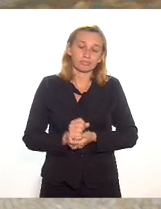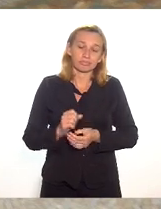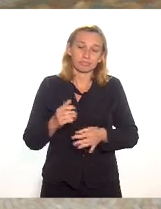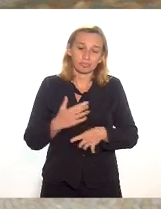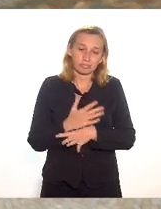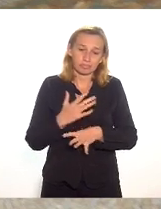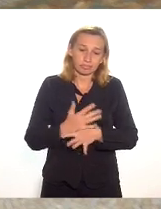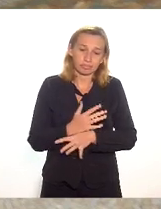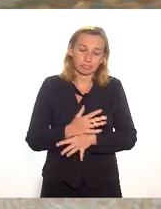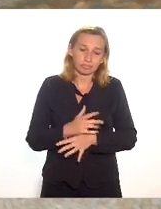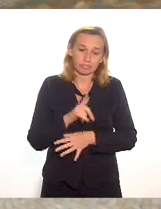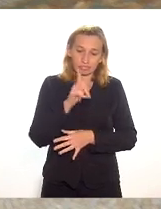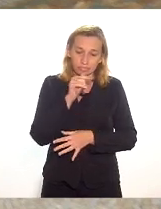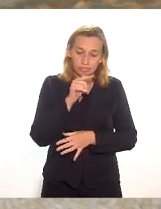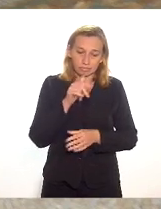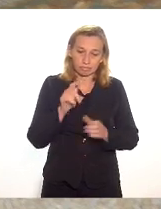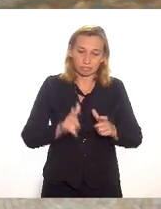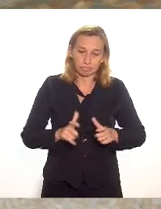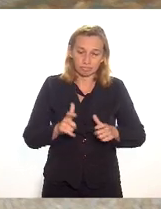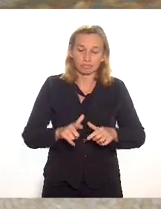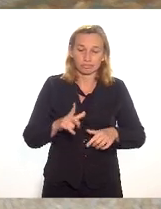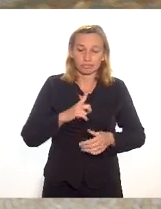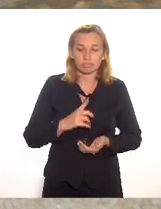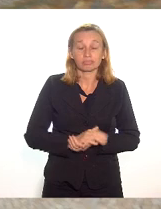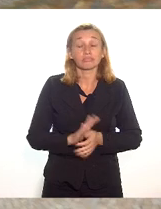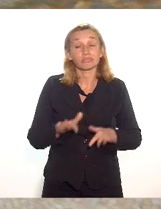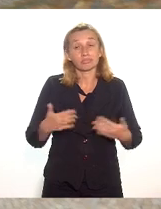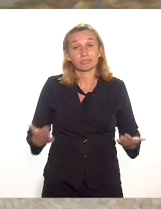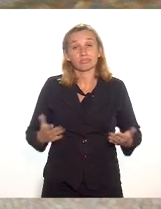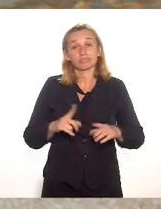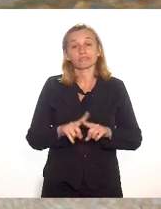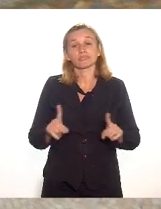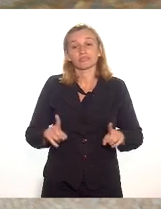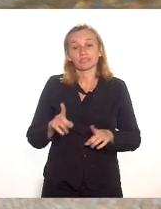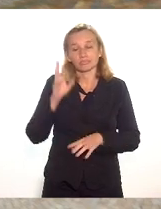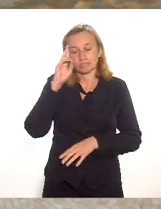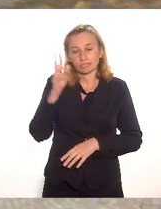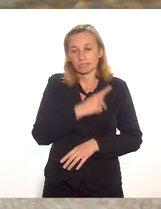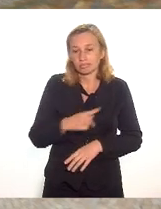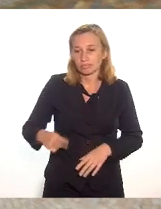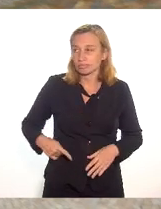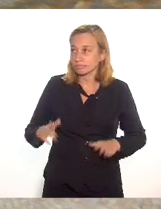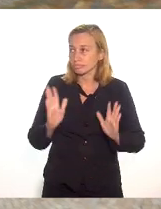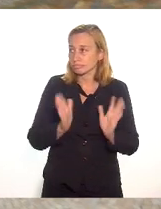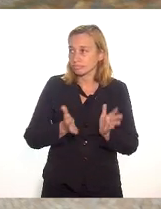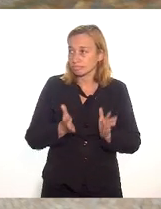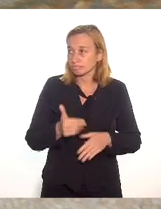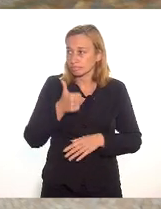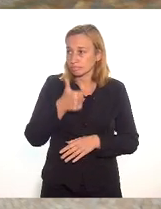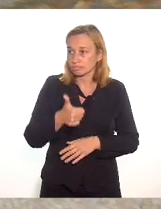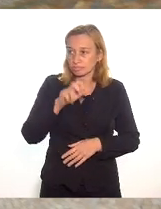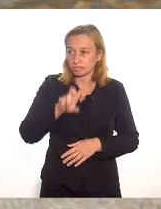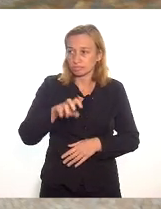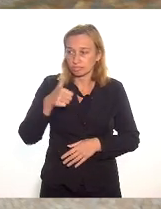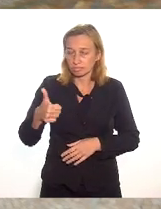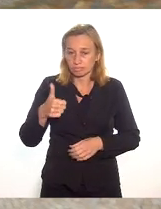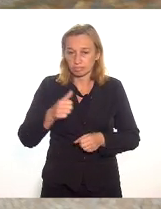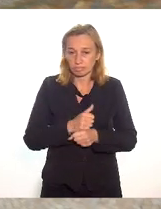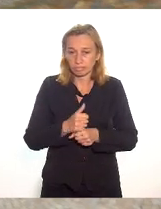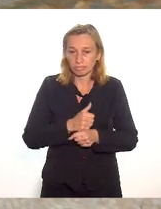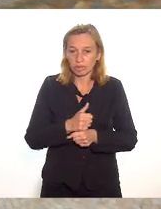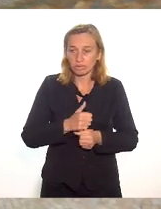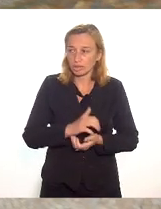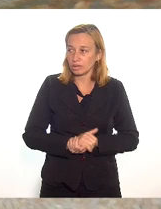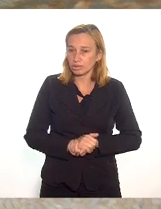saneamento. Mas, senhor presidente, agora eu quero falar dos 151 anos